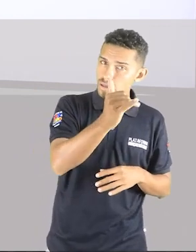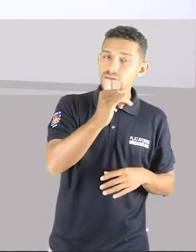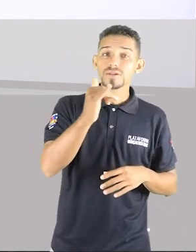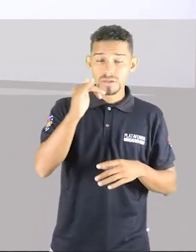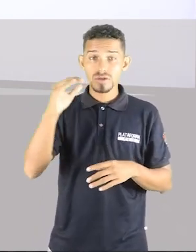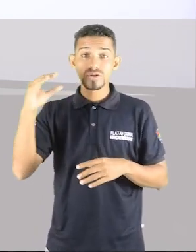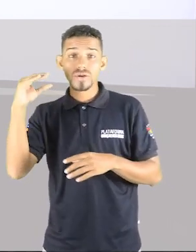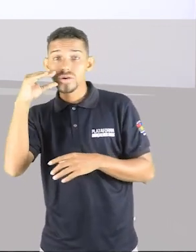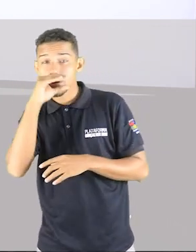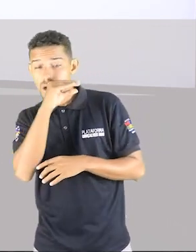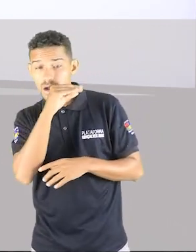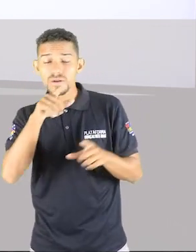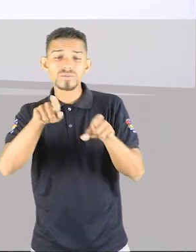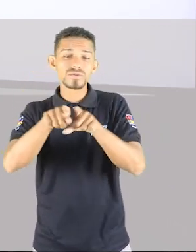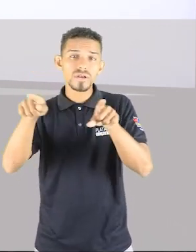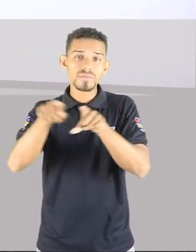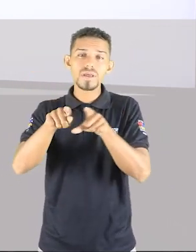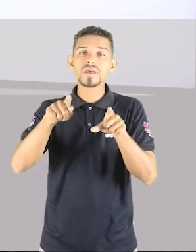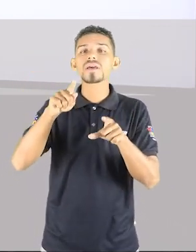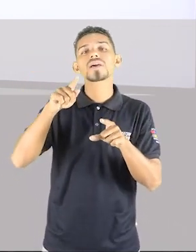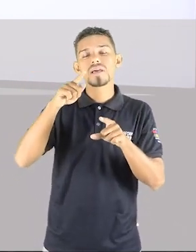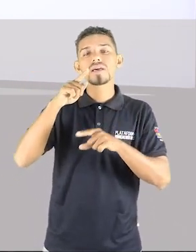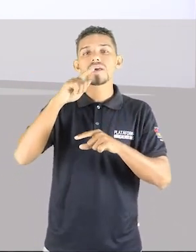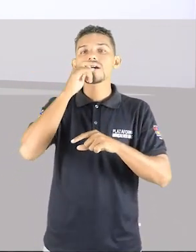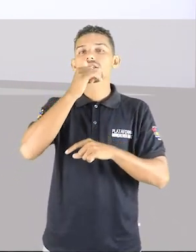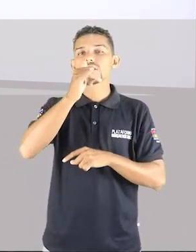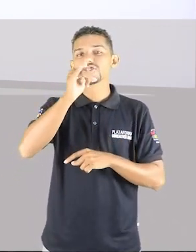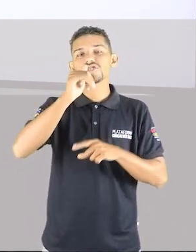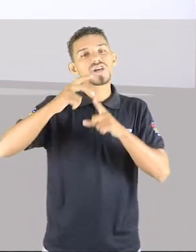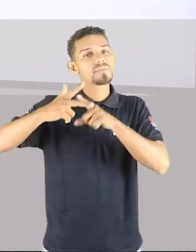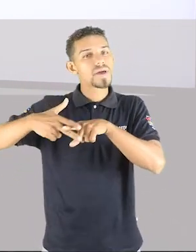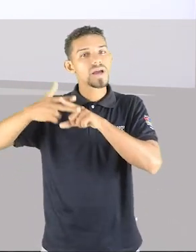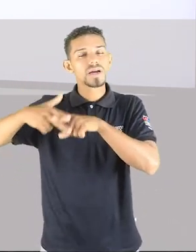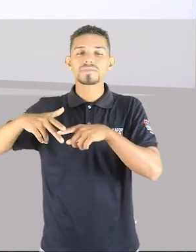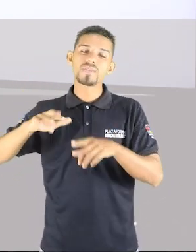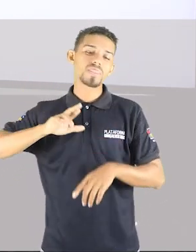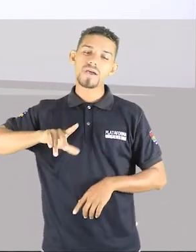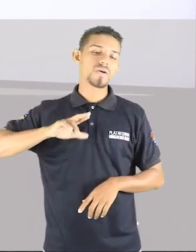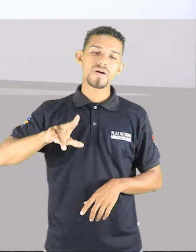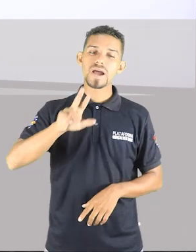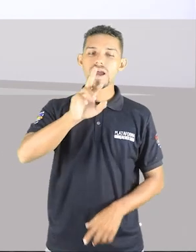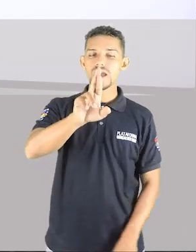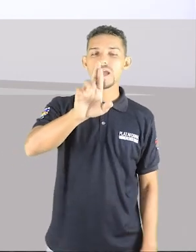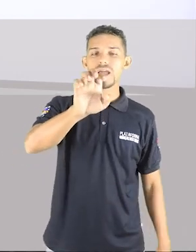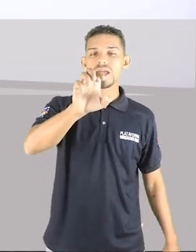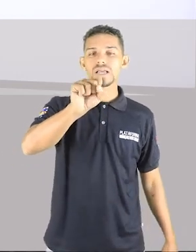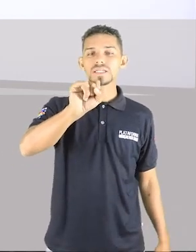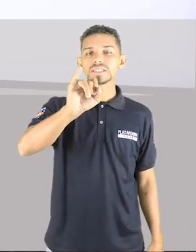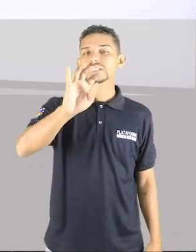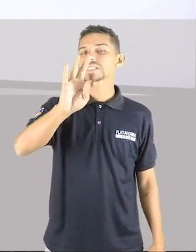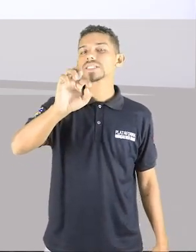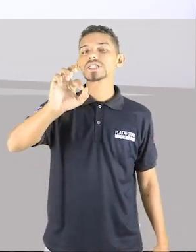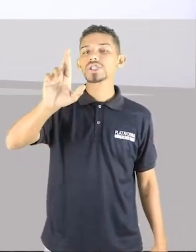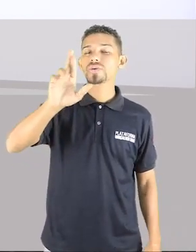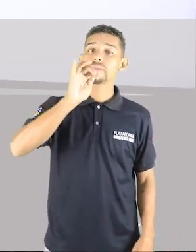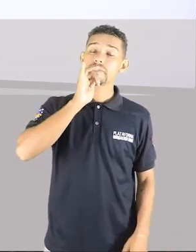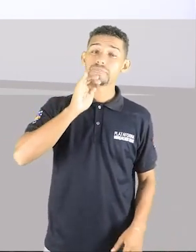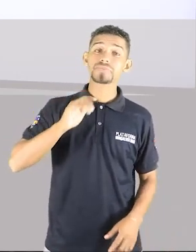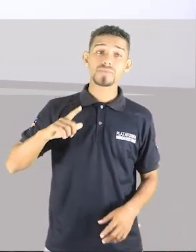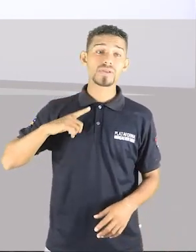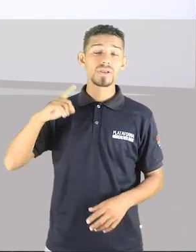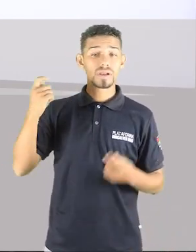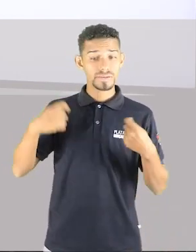em calor e em energia mecânica não é considerado um resistor porque ó para ser